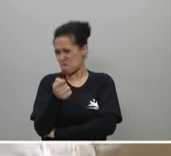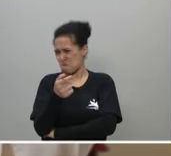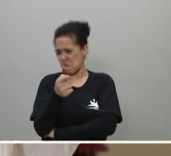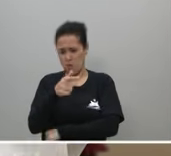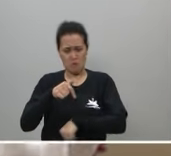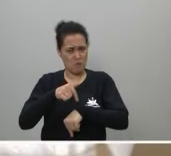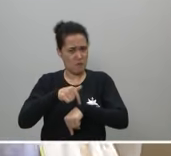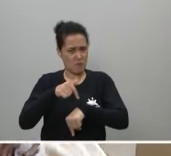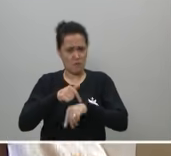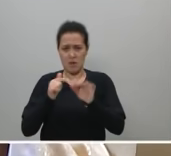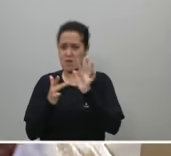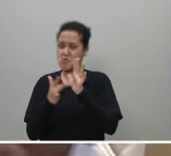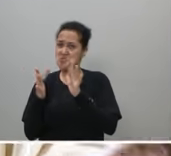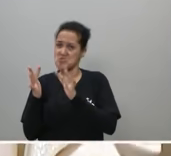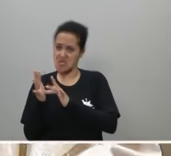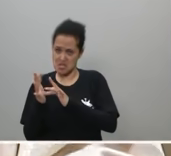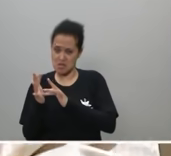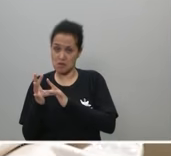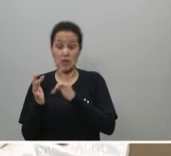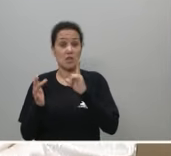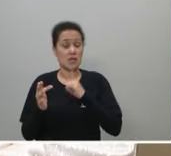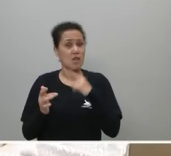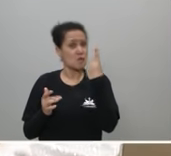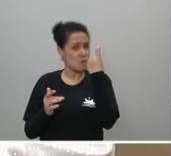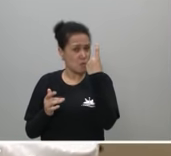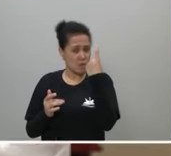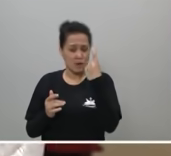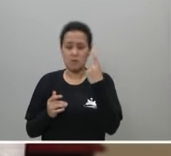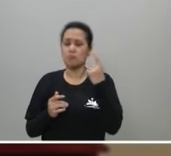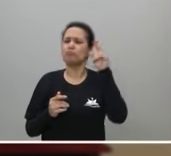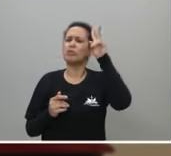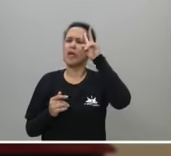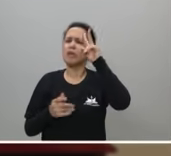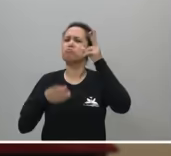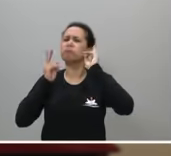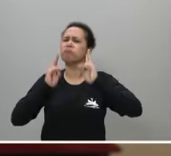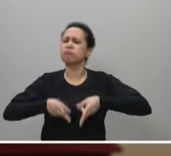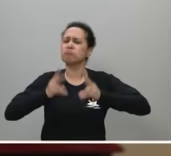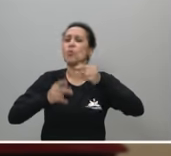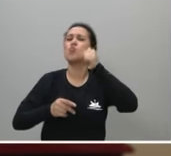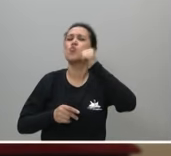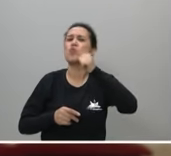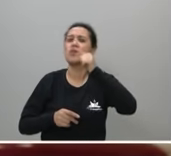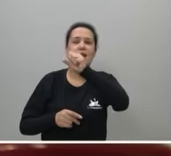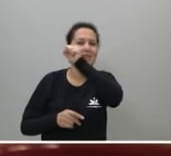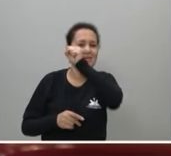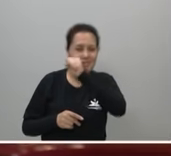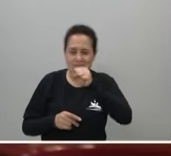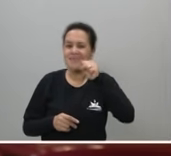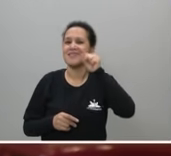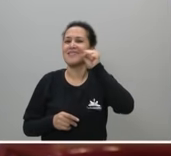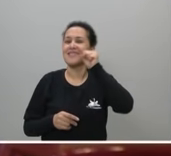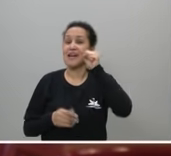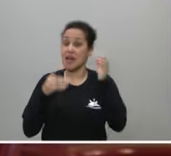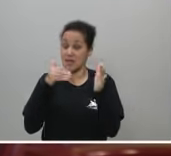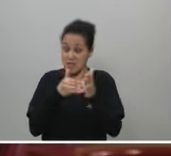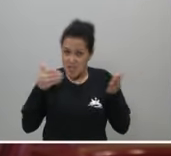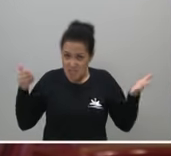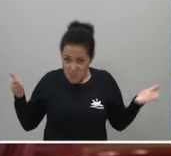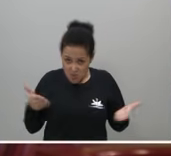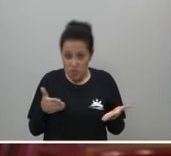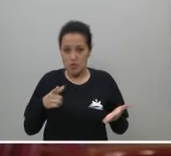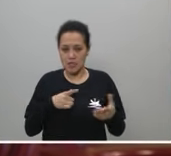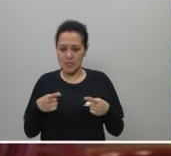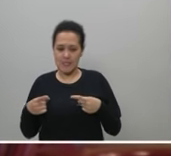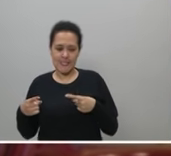que passou, uma muito bem registrada com a samaritana. Até hoje existe uma rixa. E lembro-me perfeitamente